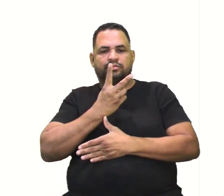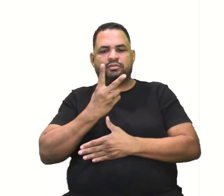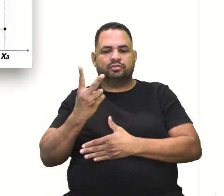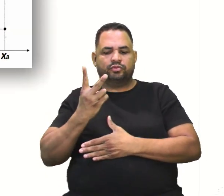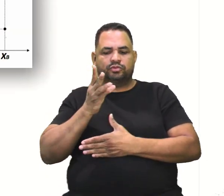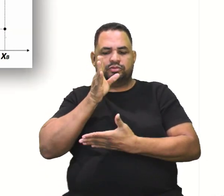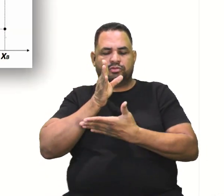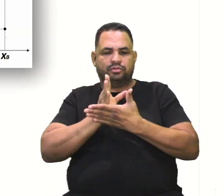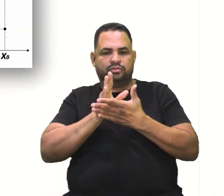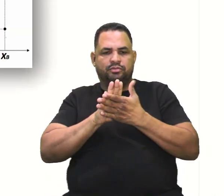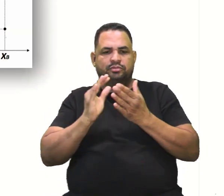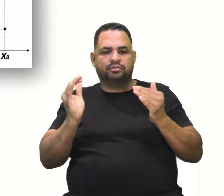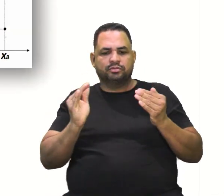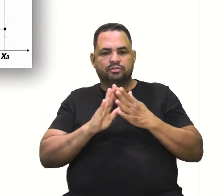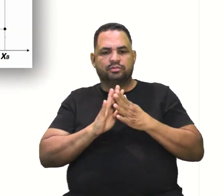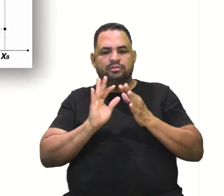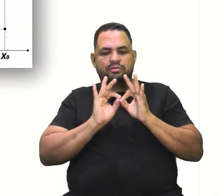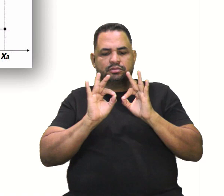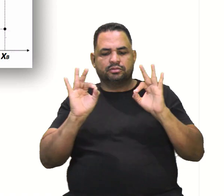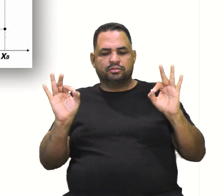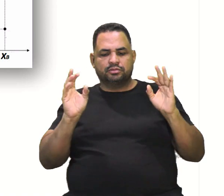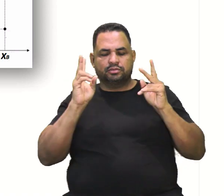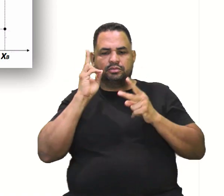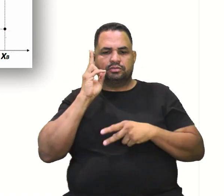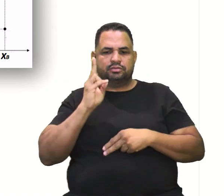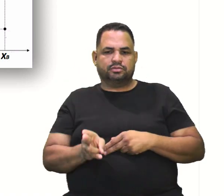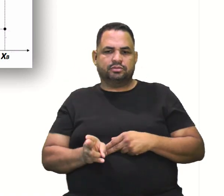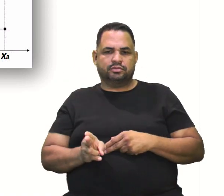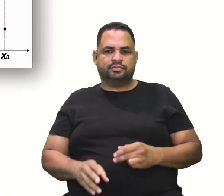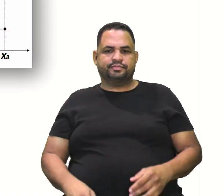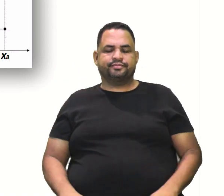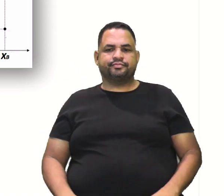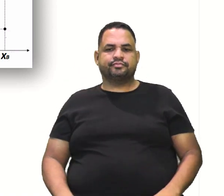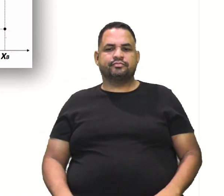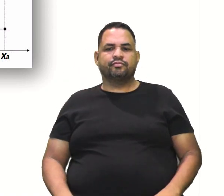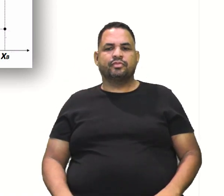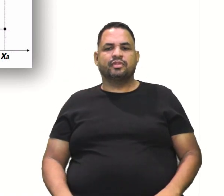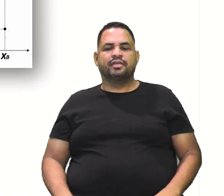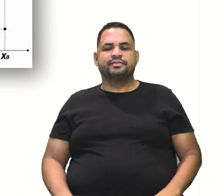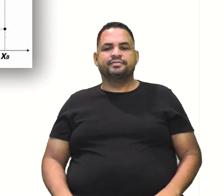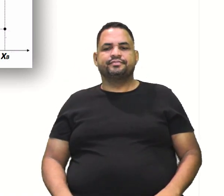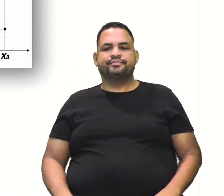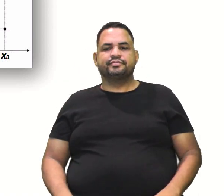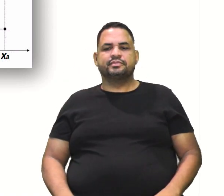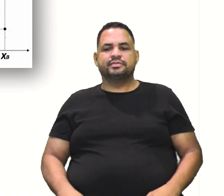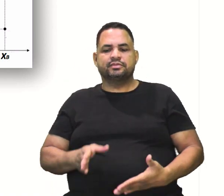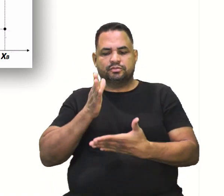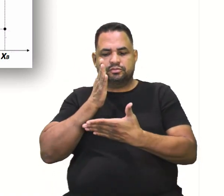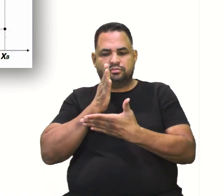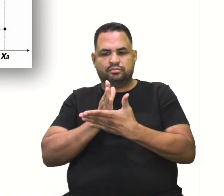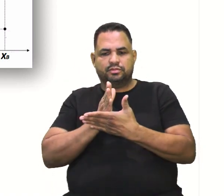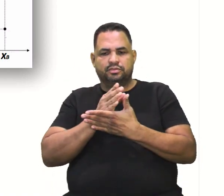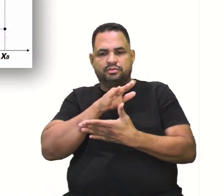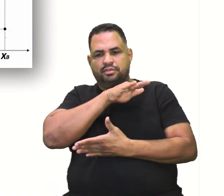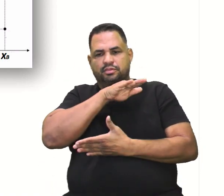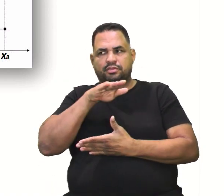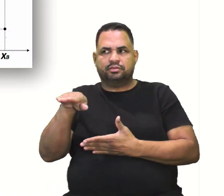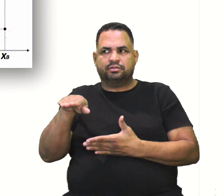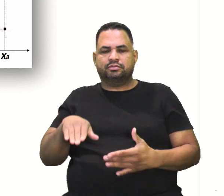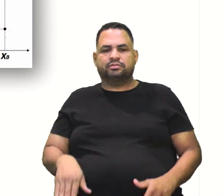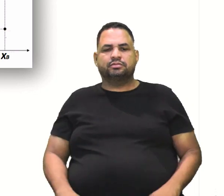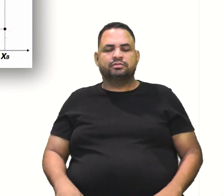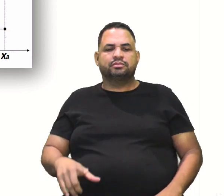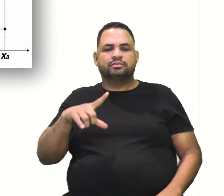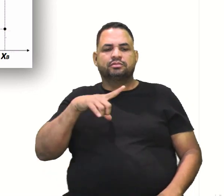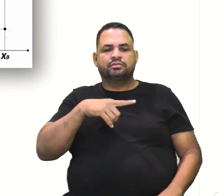duas partes equidistantes, em duas partes iguais. Beleza, ponto médio já disse, tá no meio, né? Uhum. Beleza, então